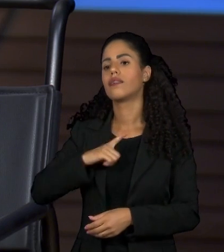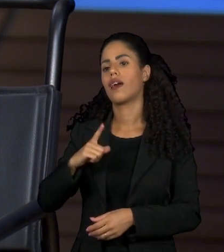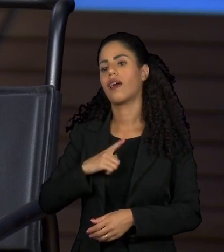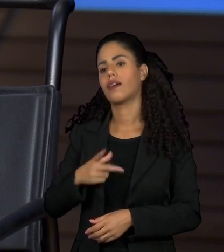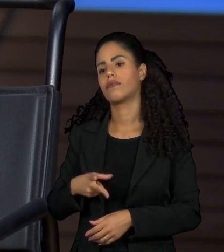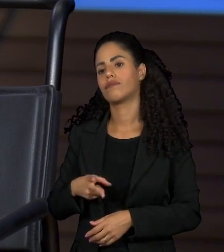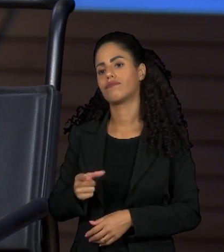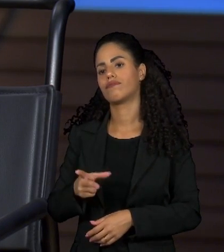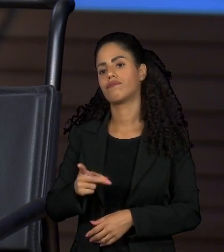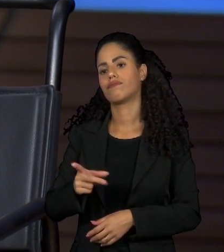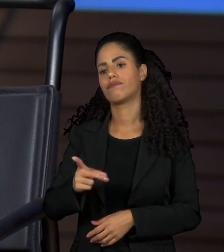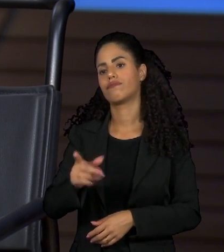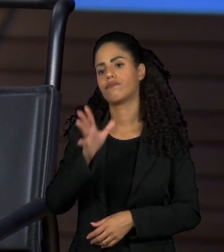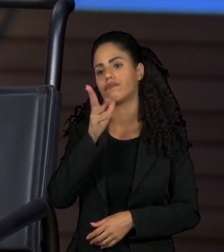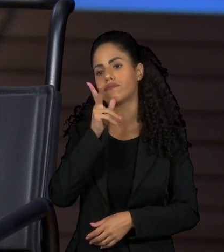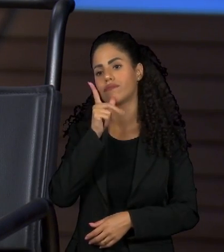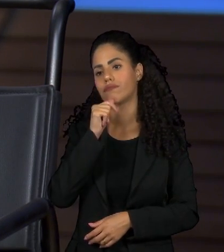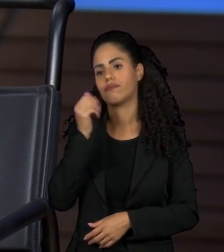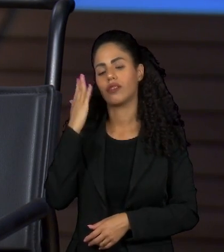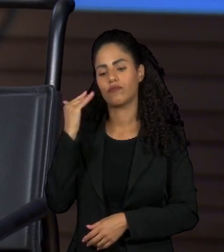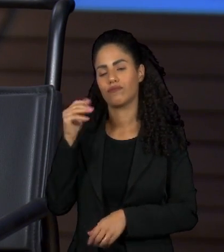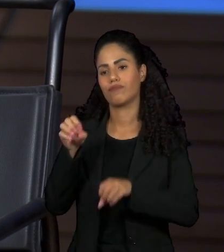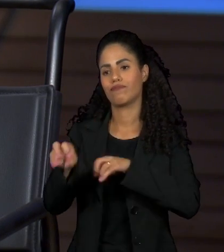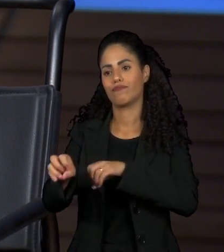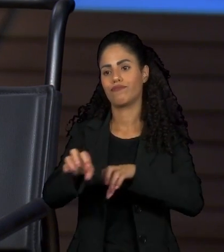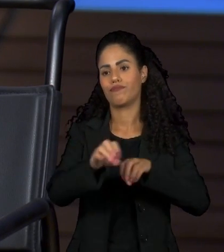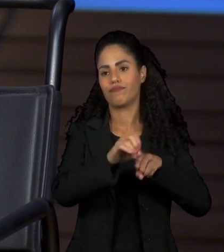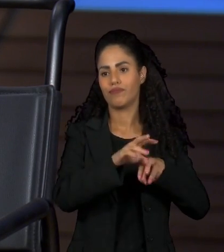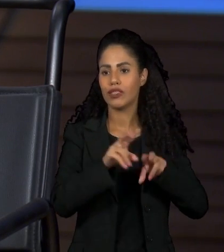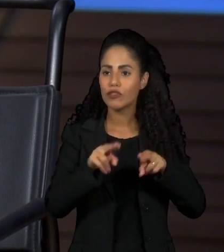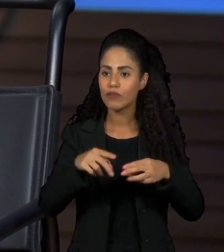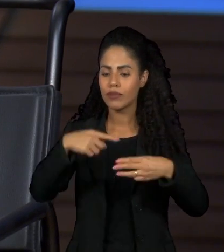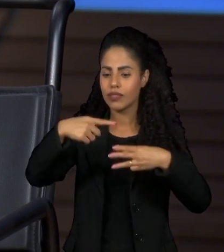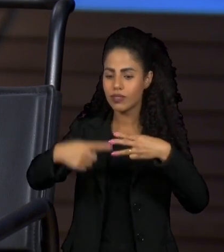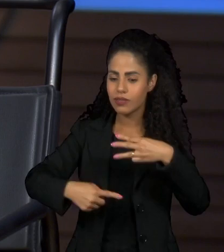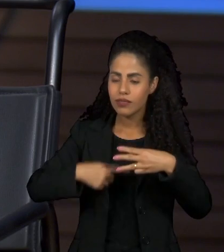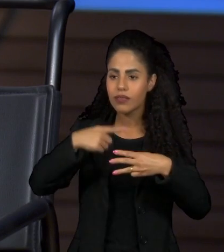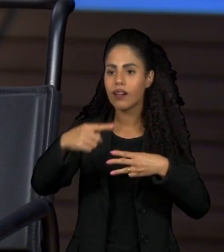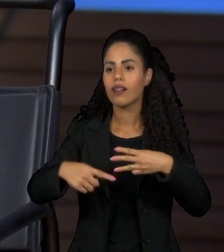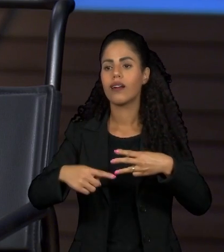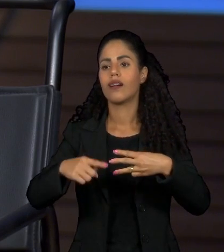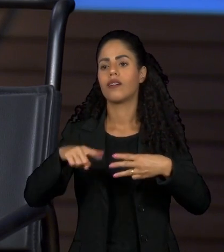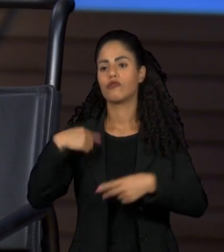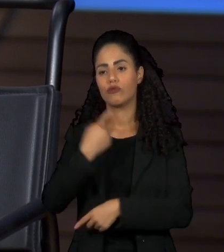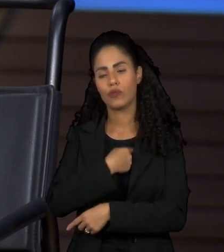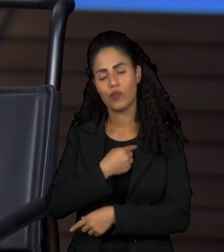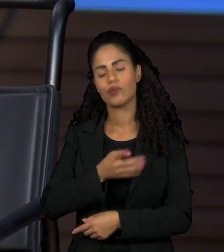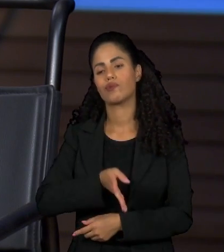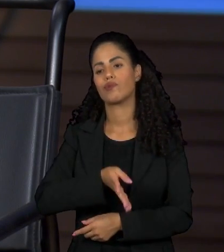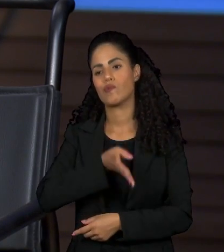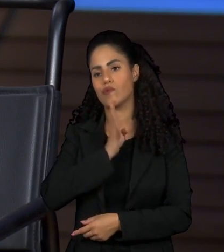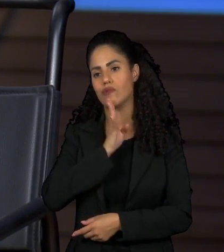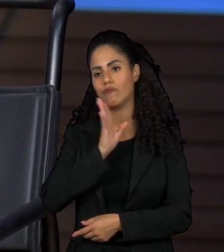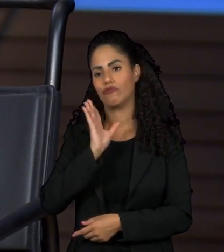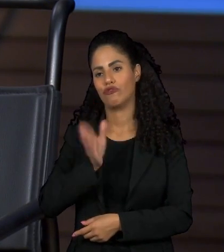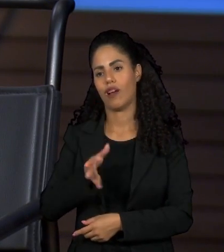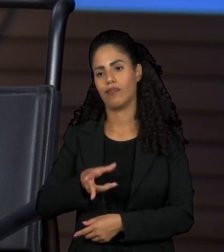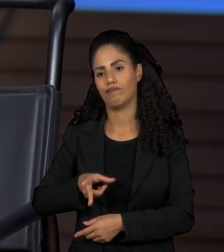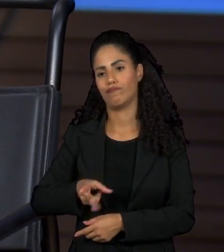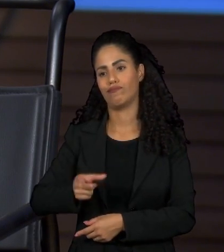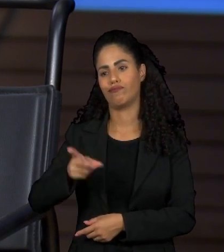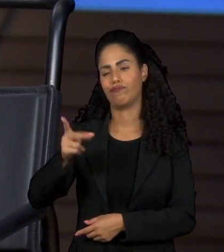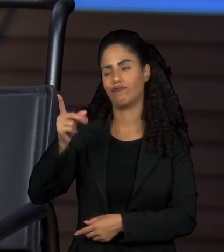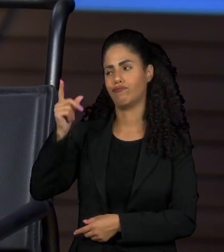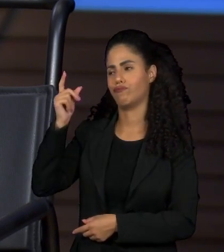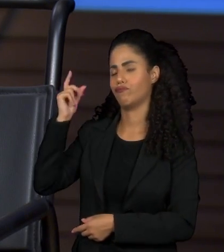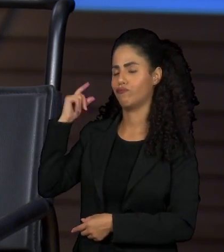caminho a percorrer, né? Como a gente comentou aqui, se a reciclagem, que é algo que a gente já conhece aí há anos, ainda a gente